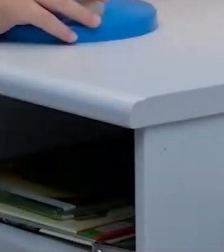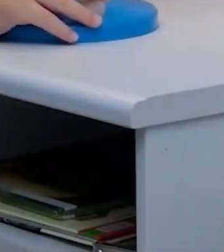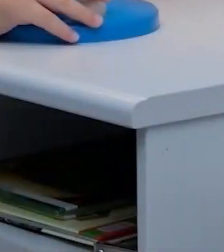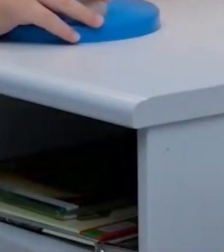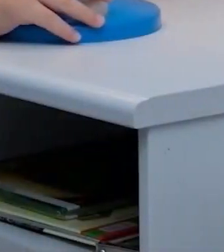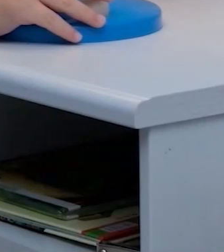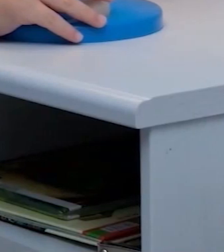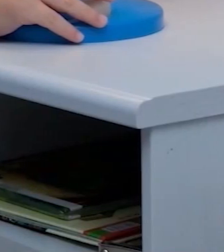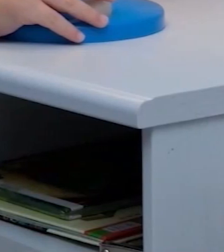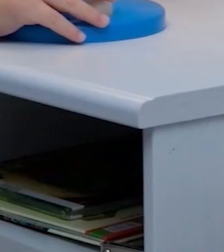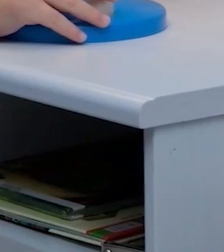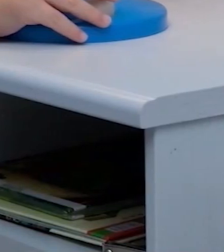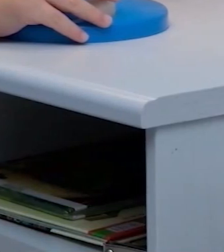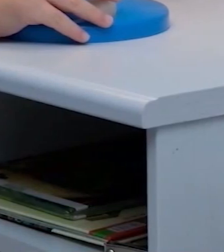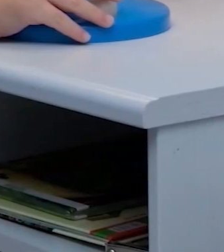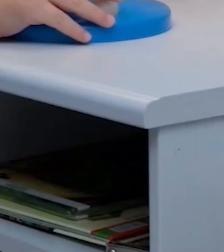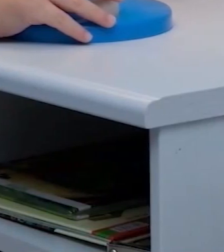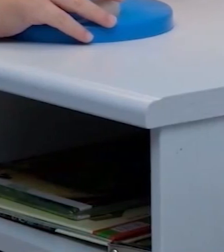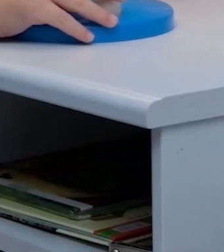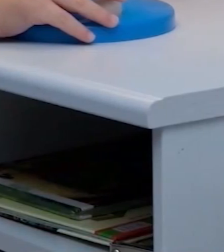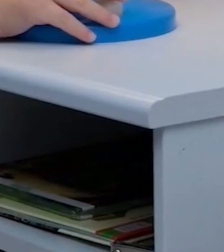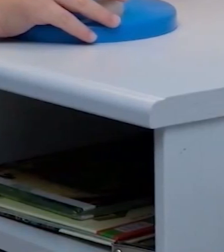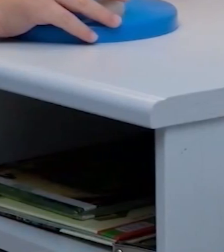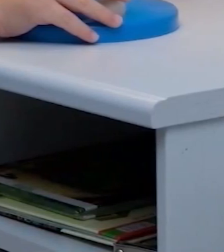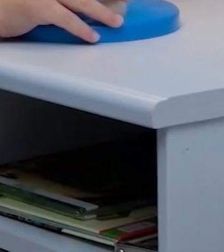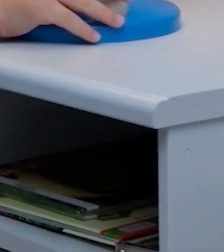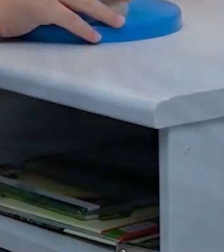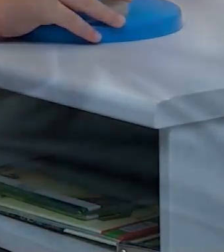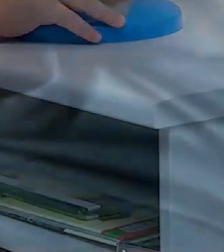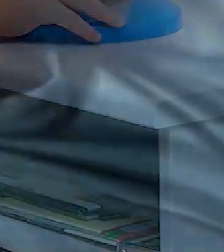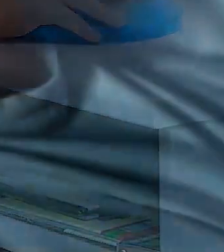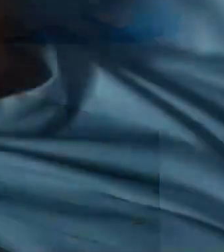Go to bed. Ir para a cama.